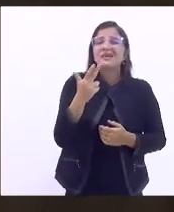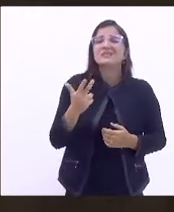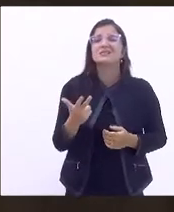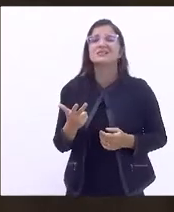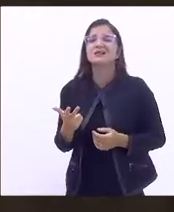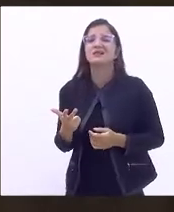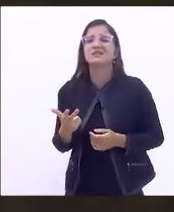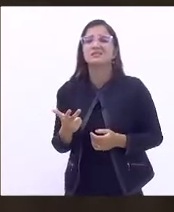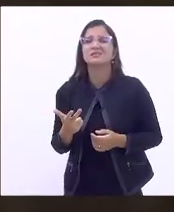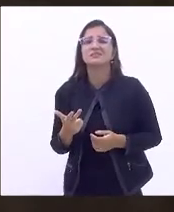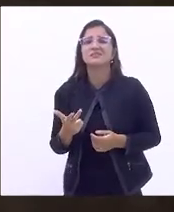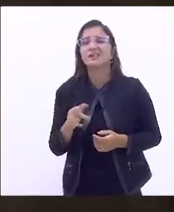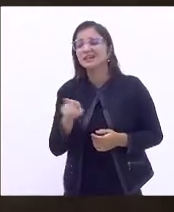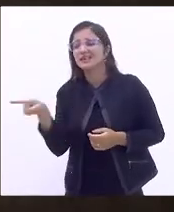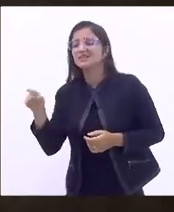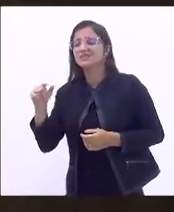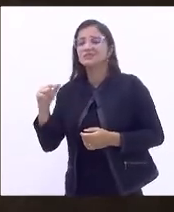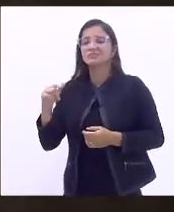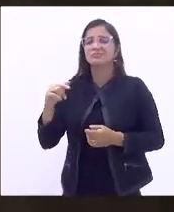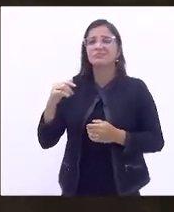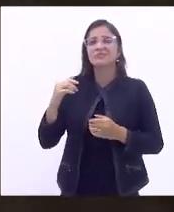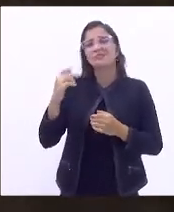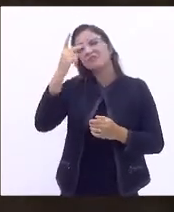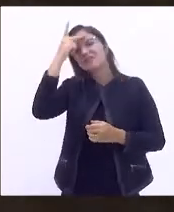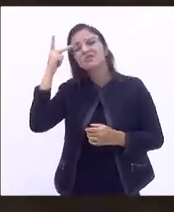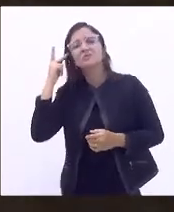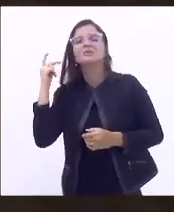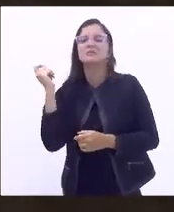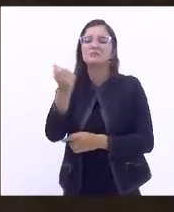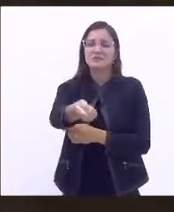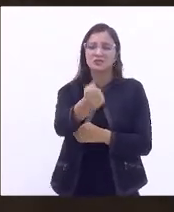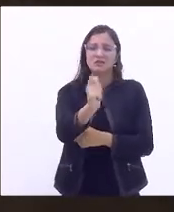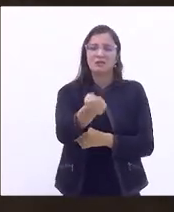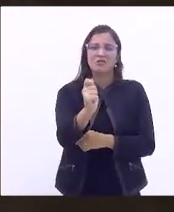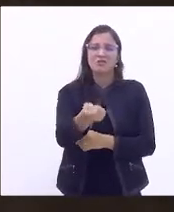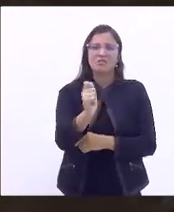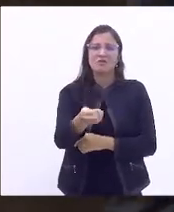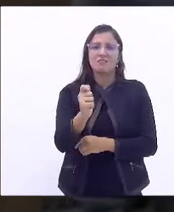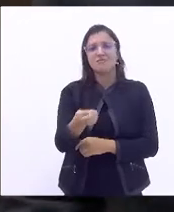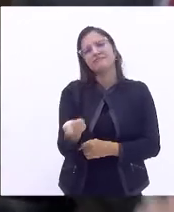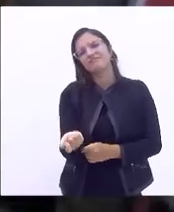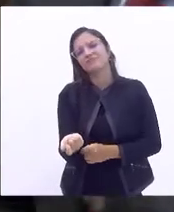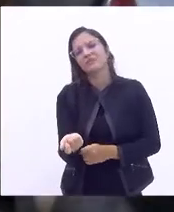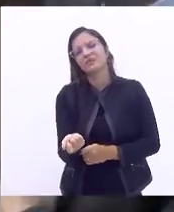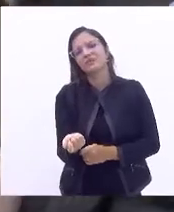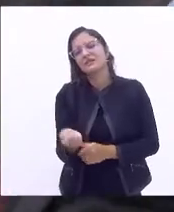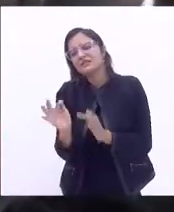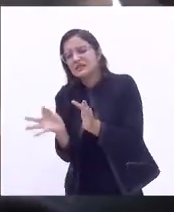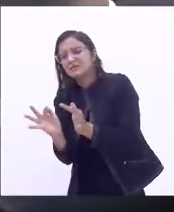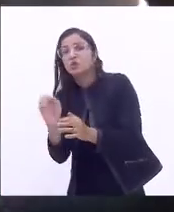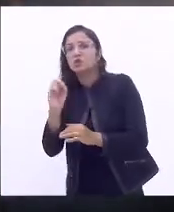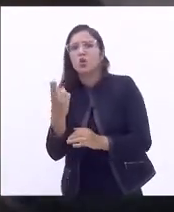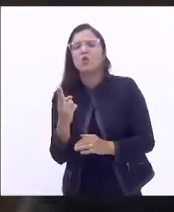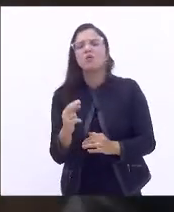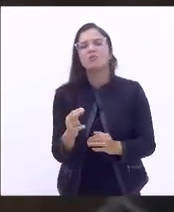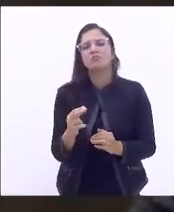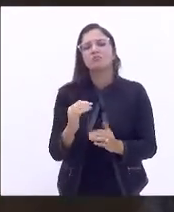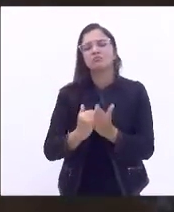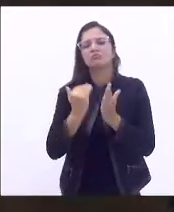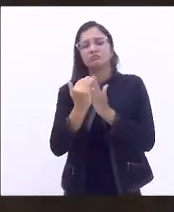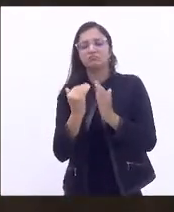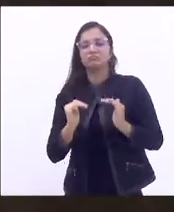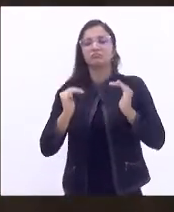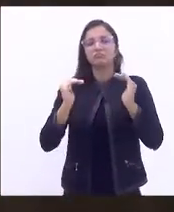todos os pequenos e médios pescadores ali em Sepetiba. Enfim, a gente precisa recobrar as nossas